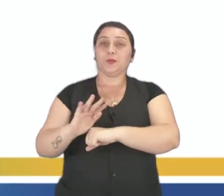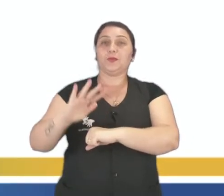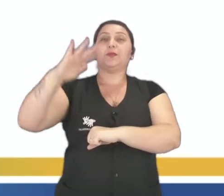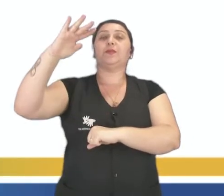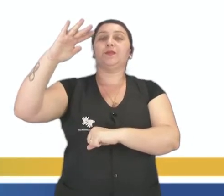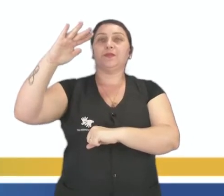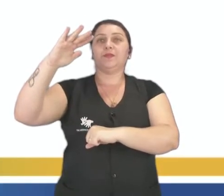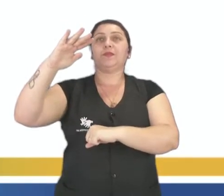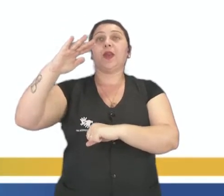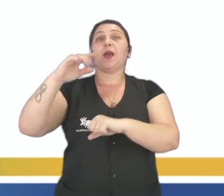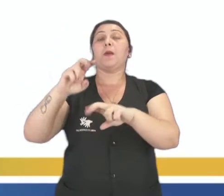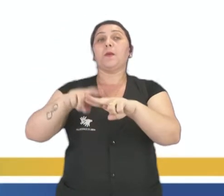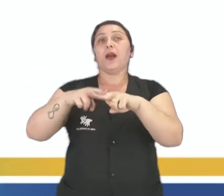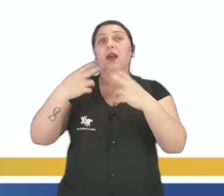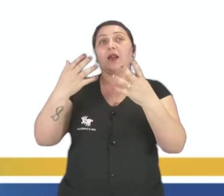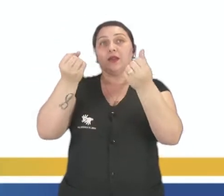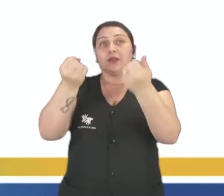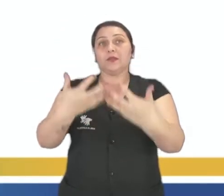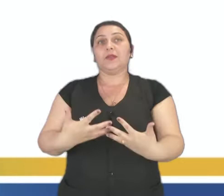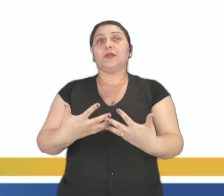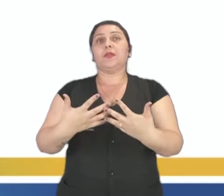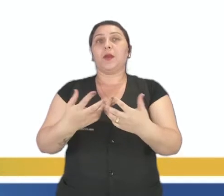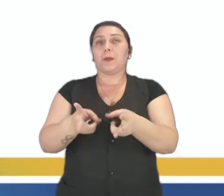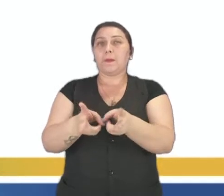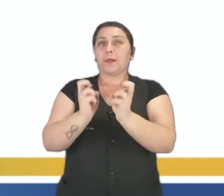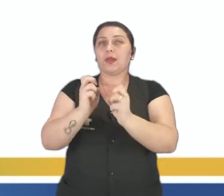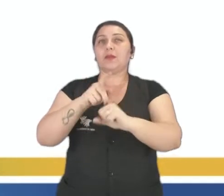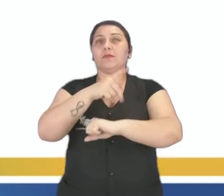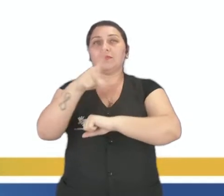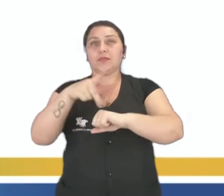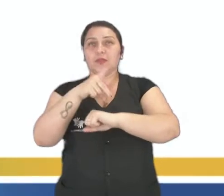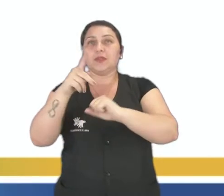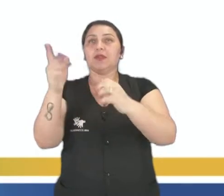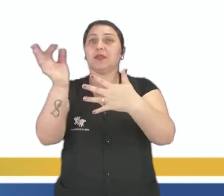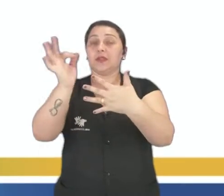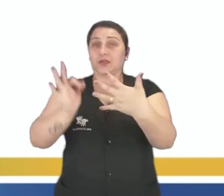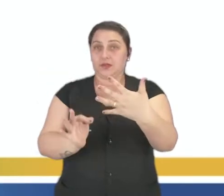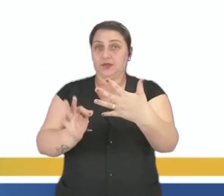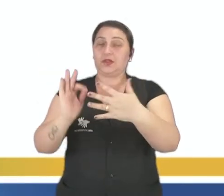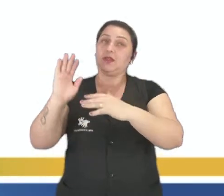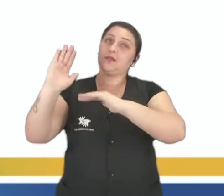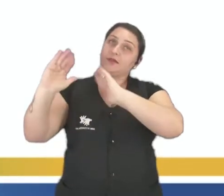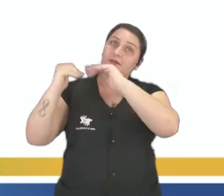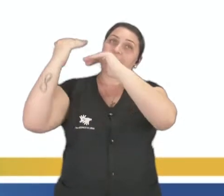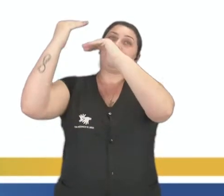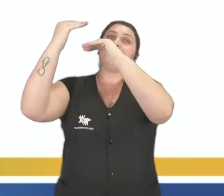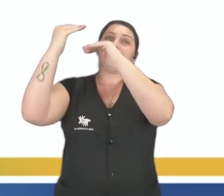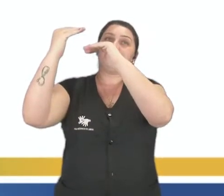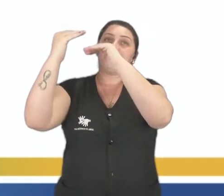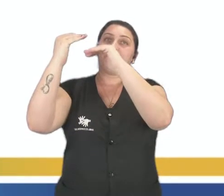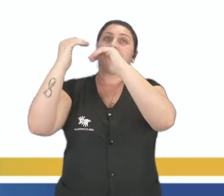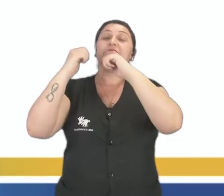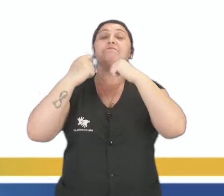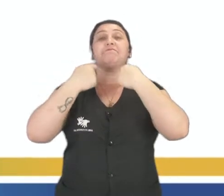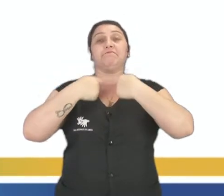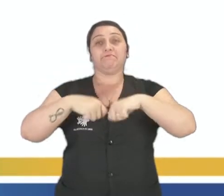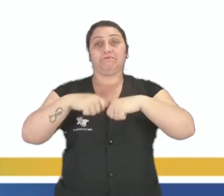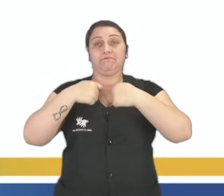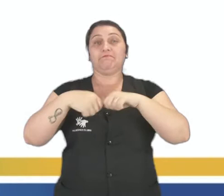elevado. Por esta definição, percebemos que um país, para ser classificado como